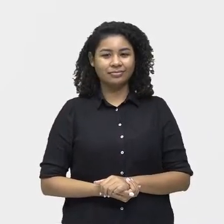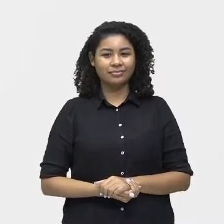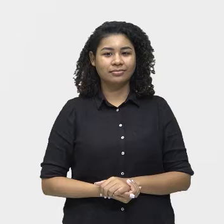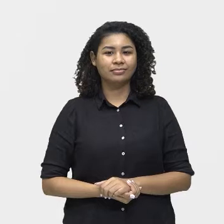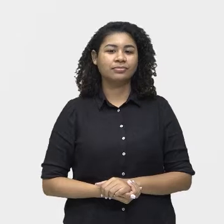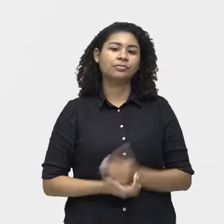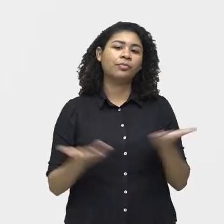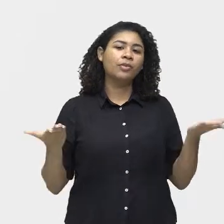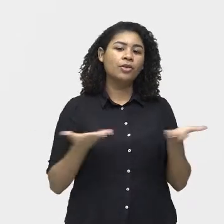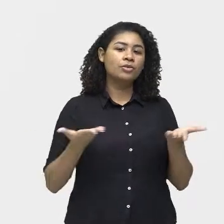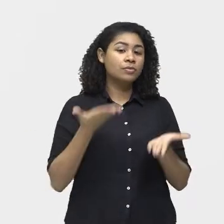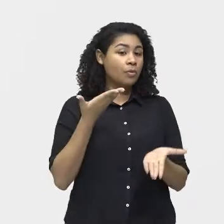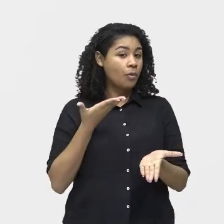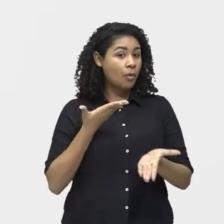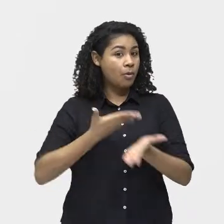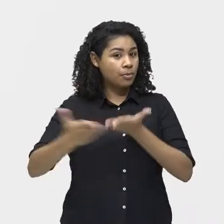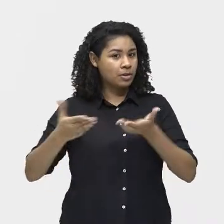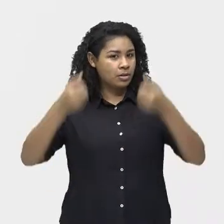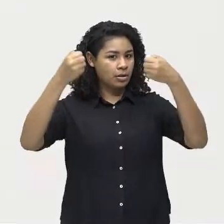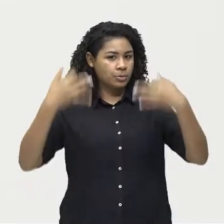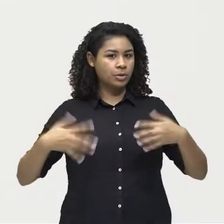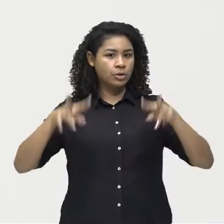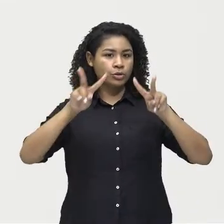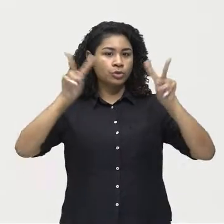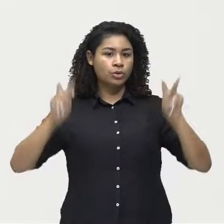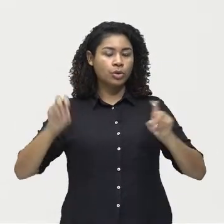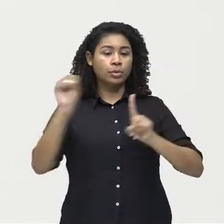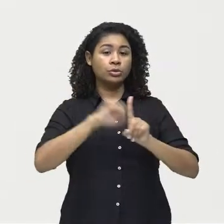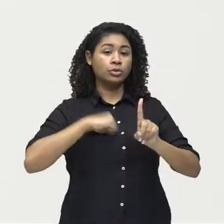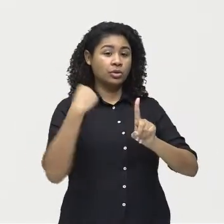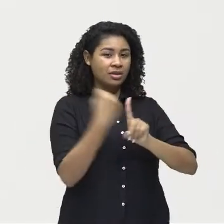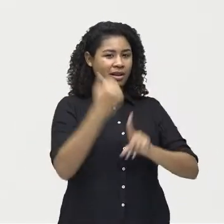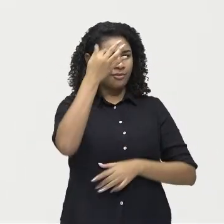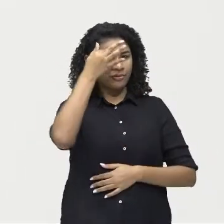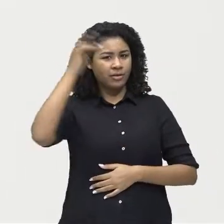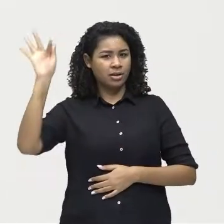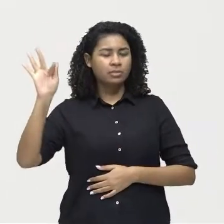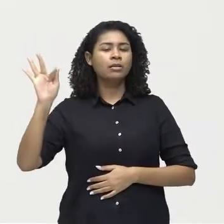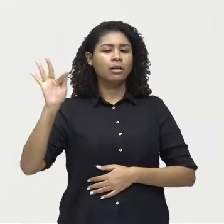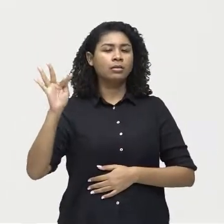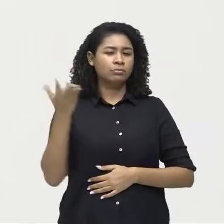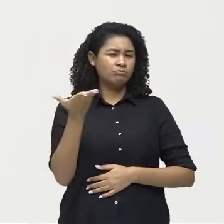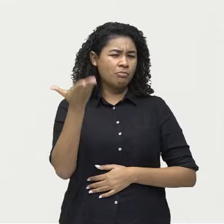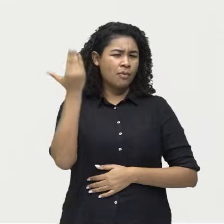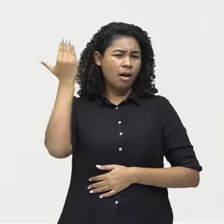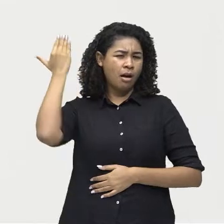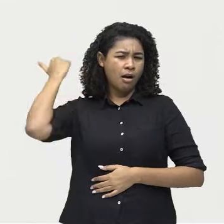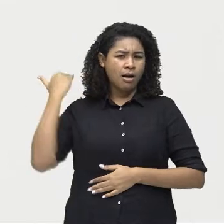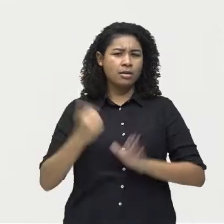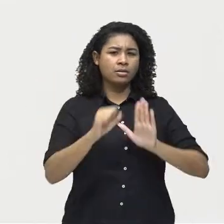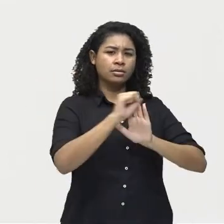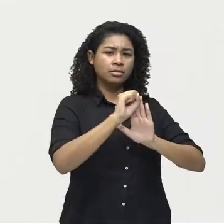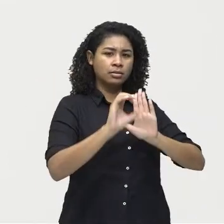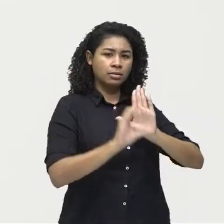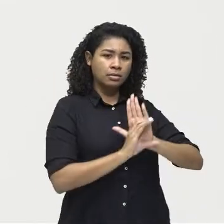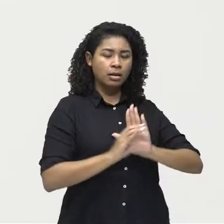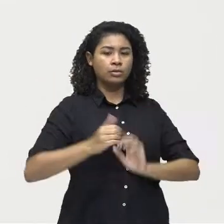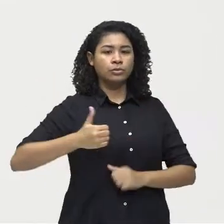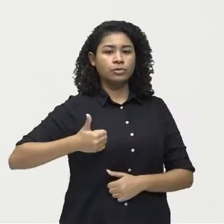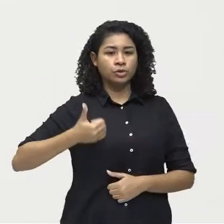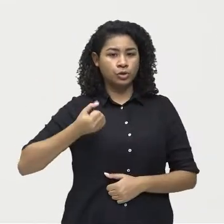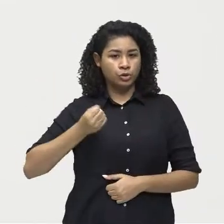Vamos começar falando da sociedade francesa lá no século XVIII.